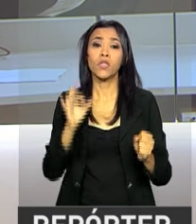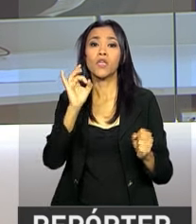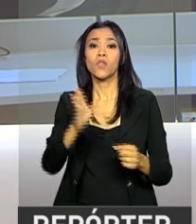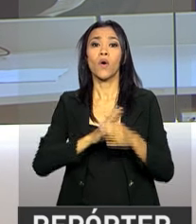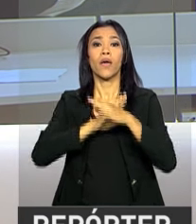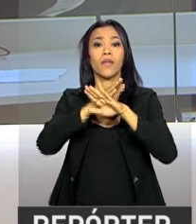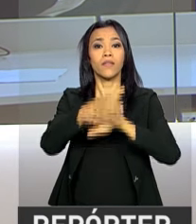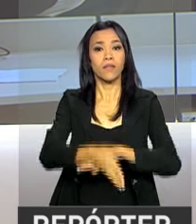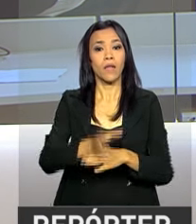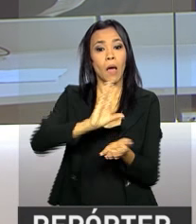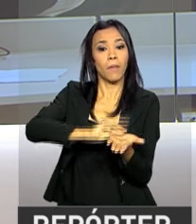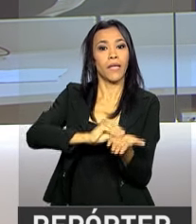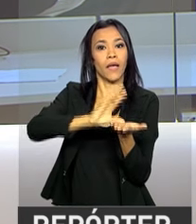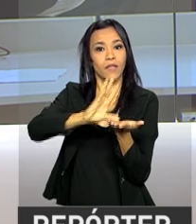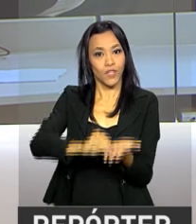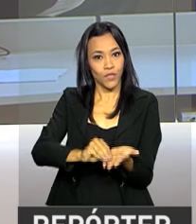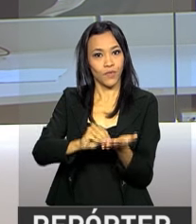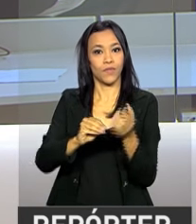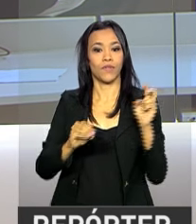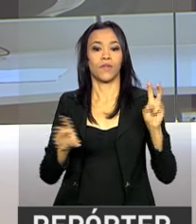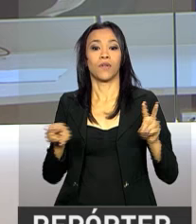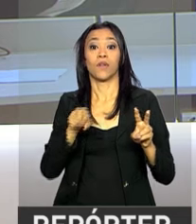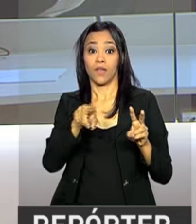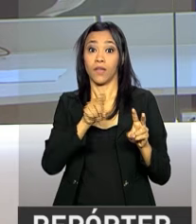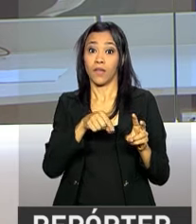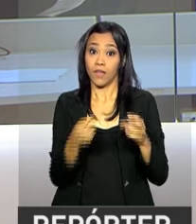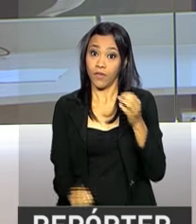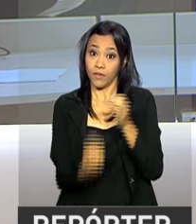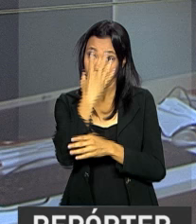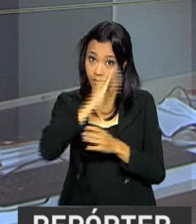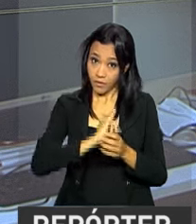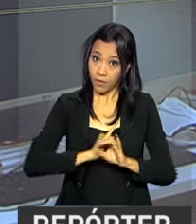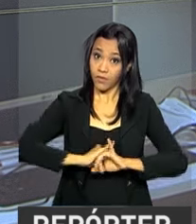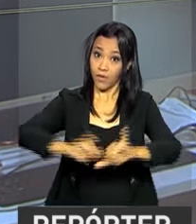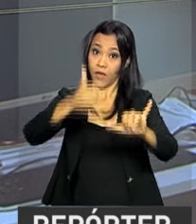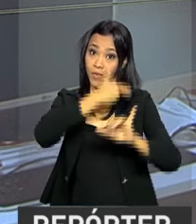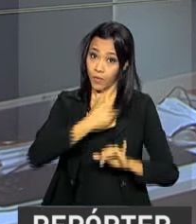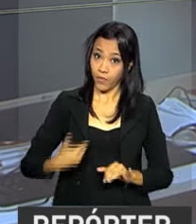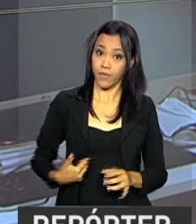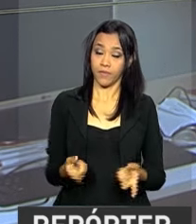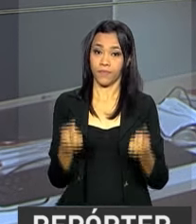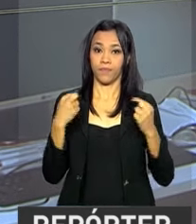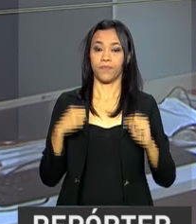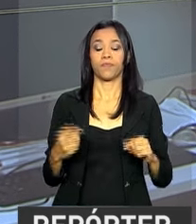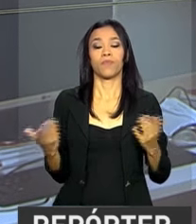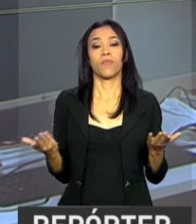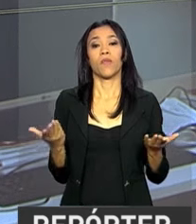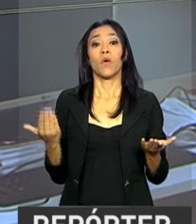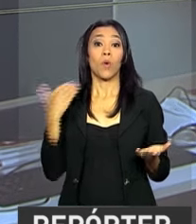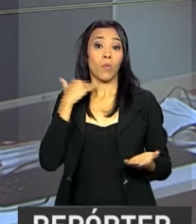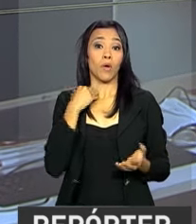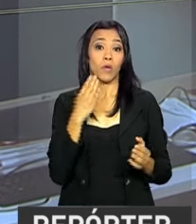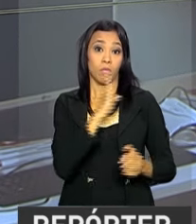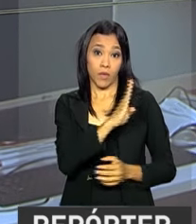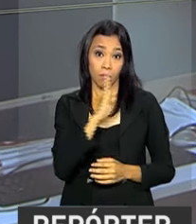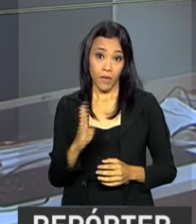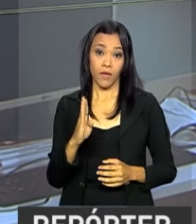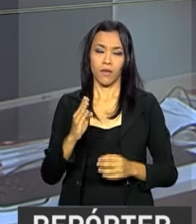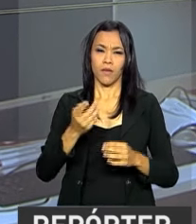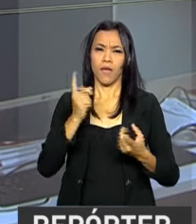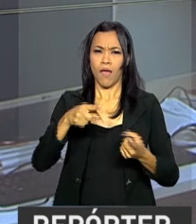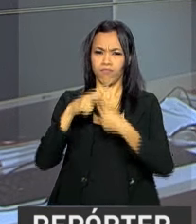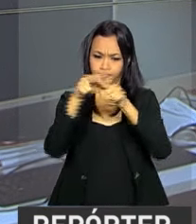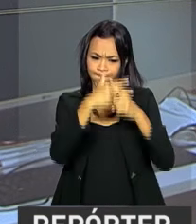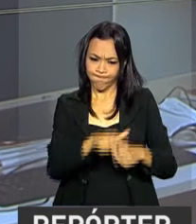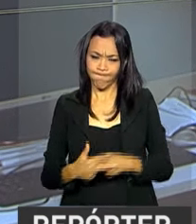Basta baixar o aplicativo Desenvolve Brasil, lançado pelo governo. E o Banco do Brasil anuncia hoje uma reestruturação do órgão que